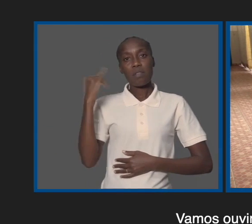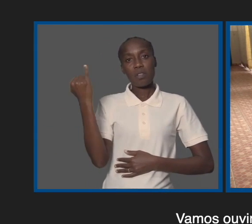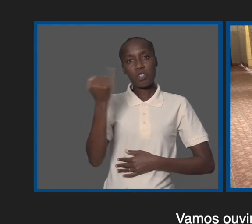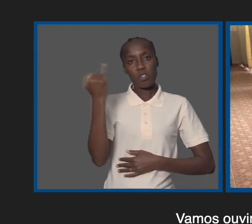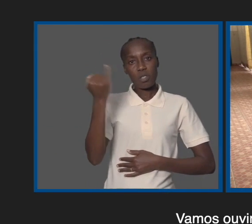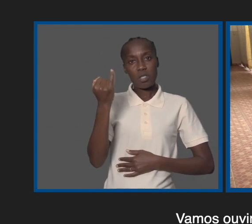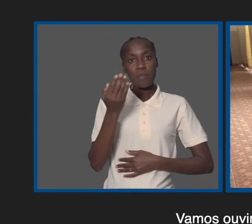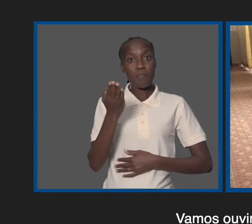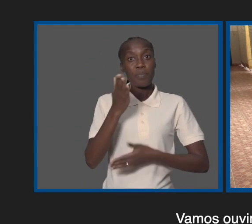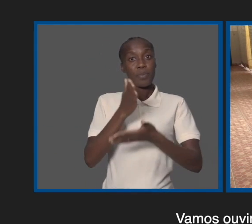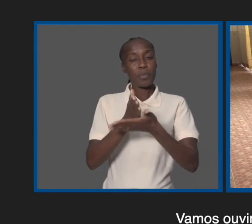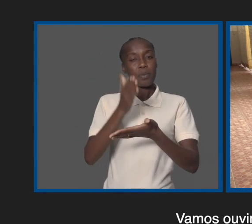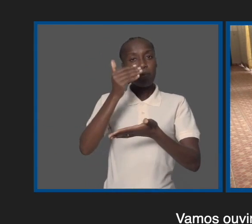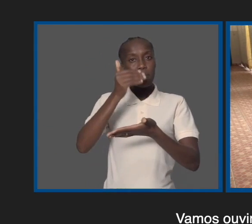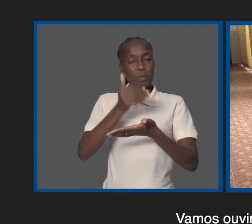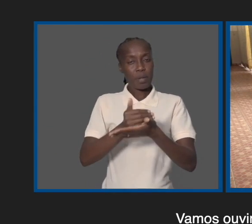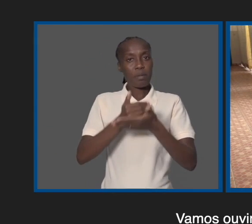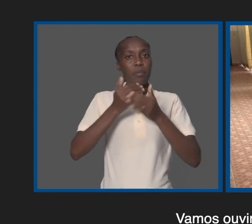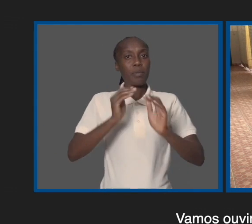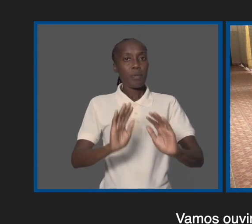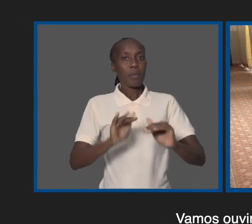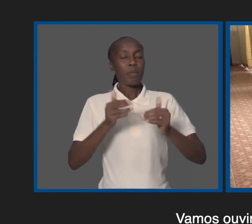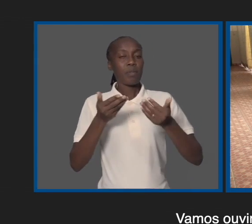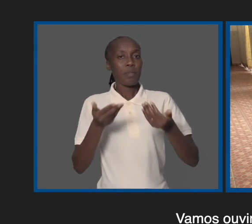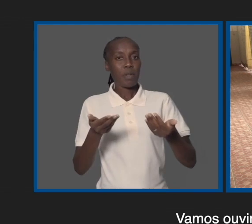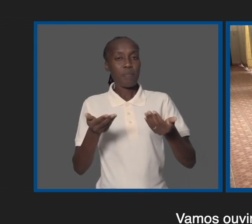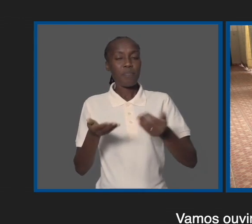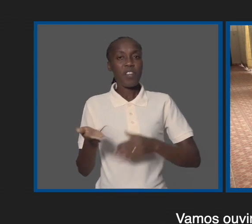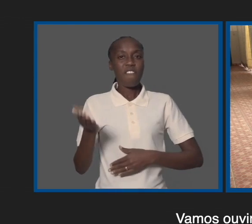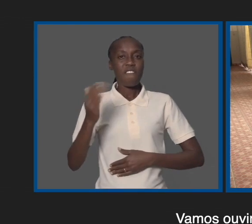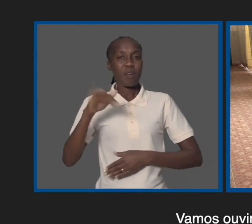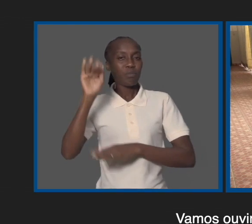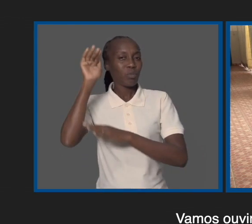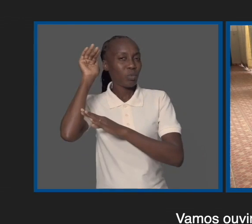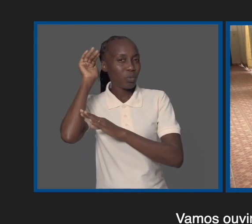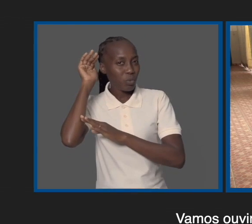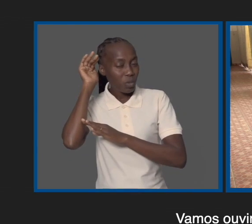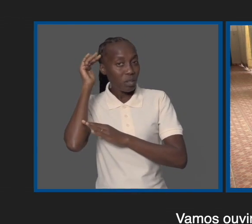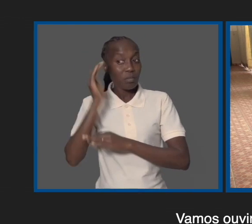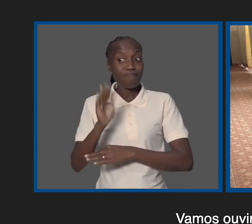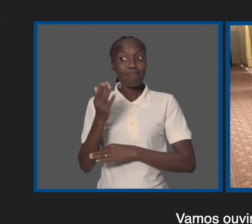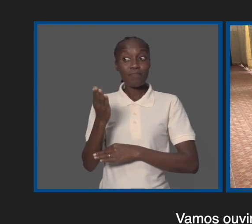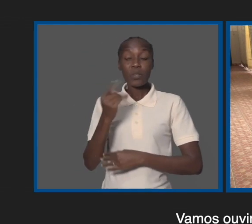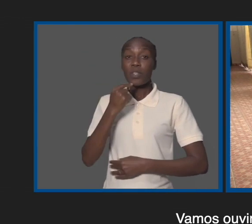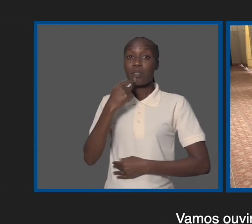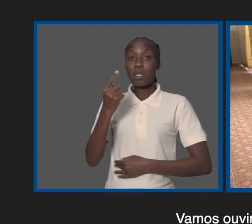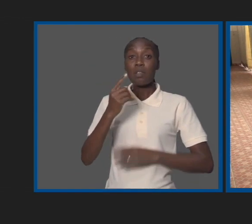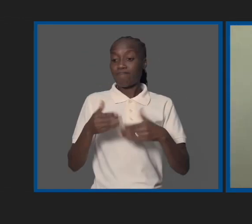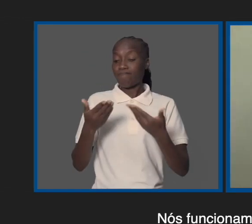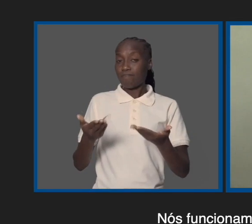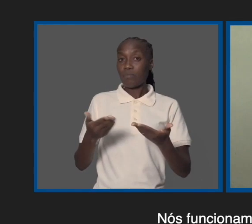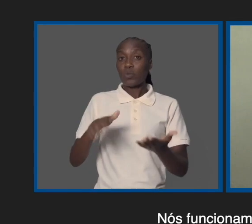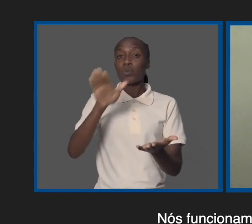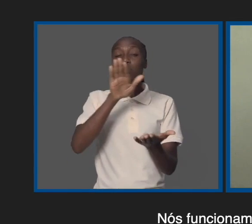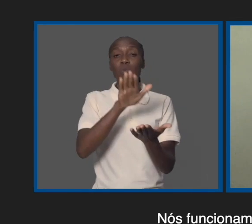ouvir o que disse o diretor responsável deste departamento, Levi Pinto.